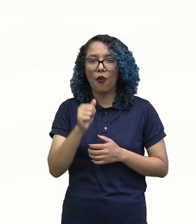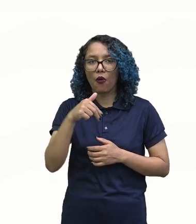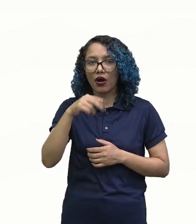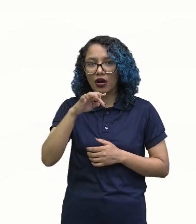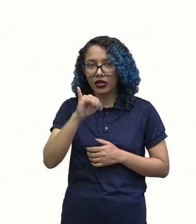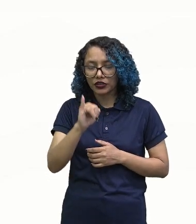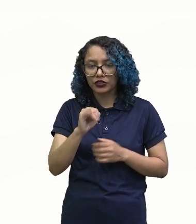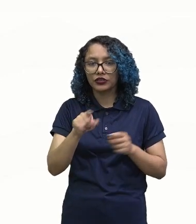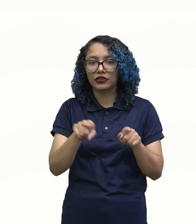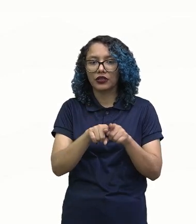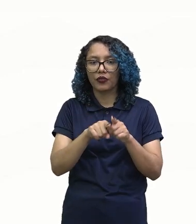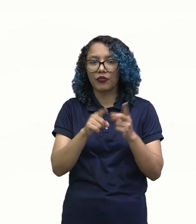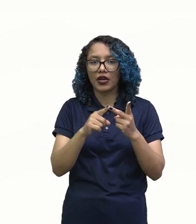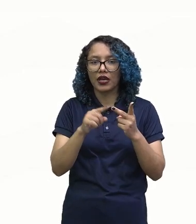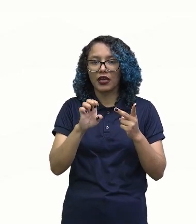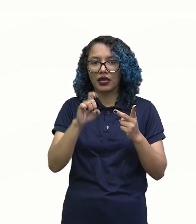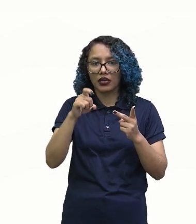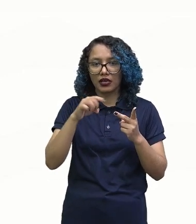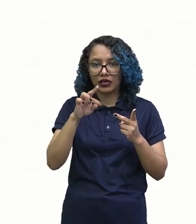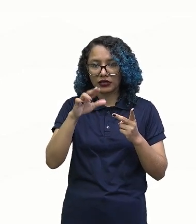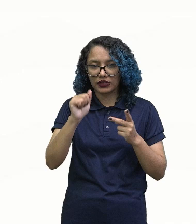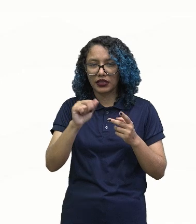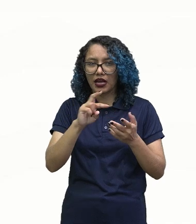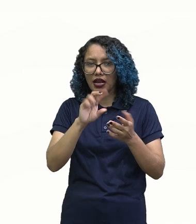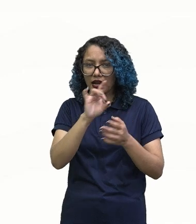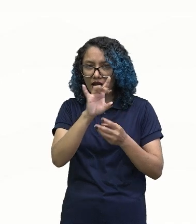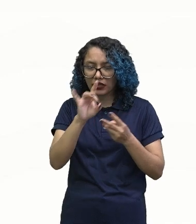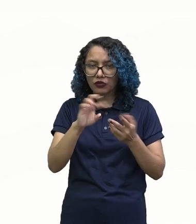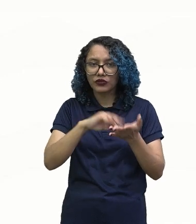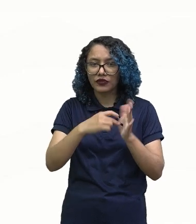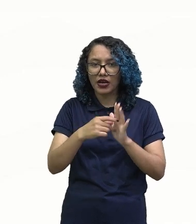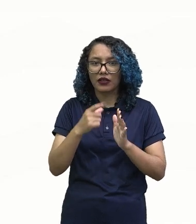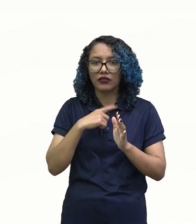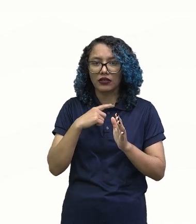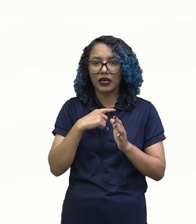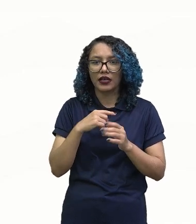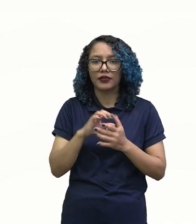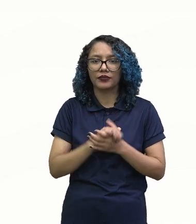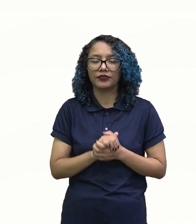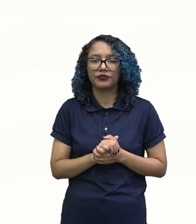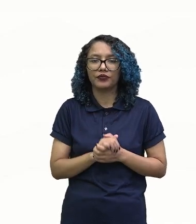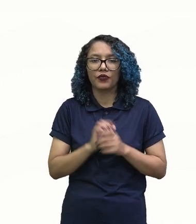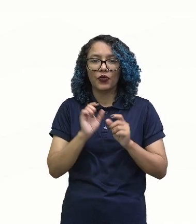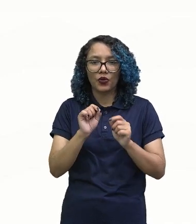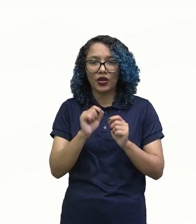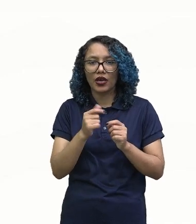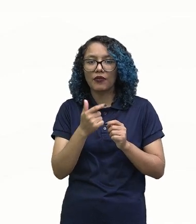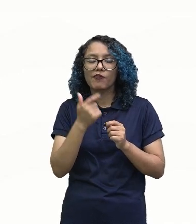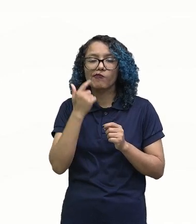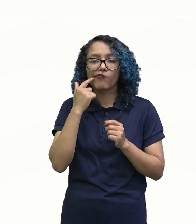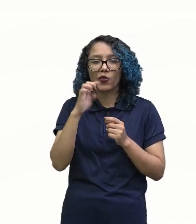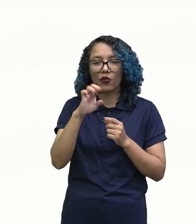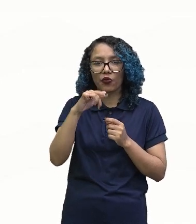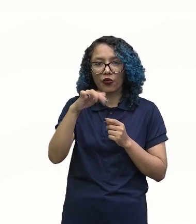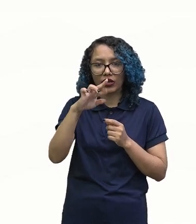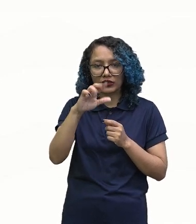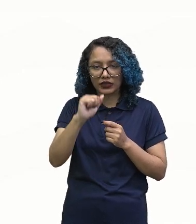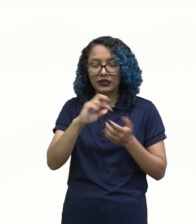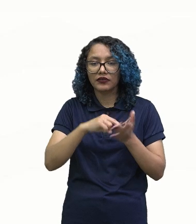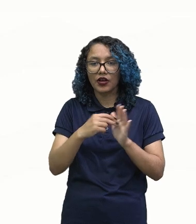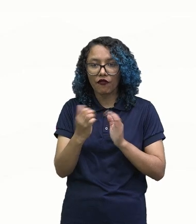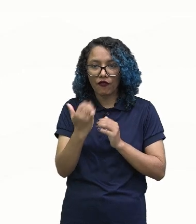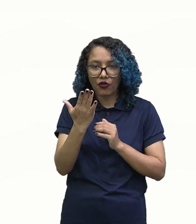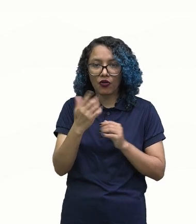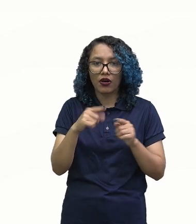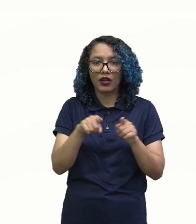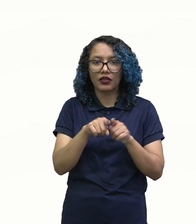observe que para cada um deles tem um sentido. Olha, extra significa posição exterior, fora. Né? O i, ou o i